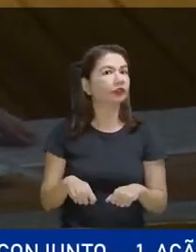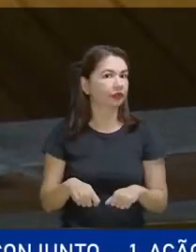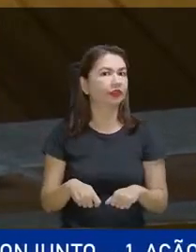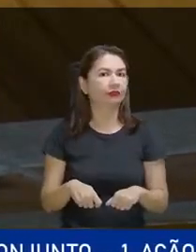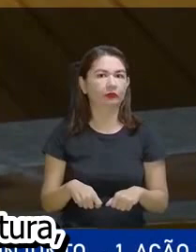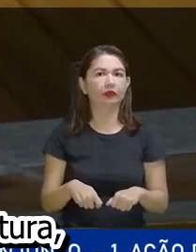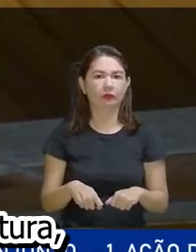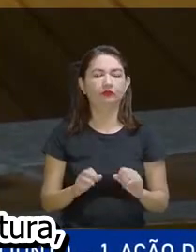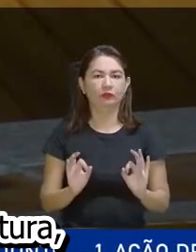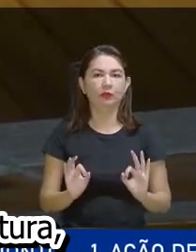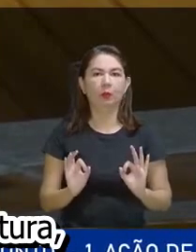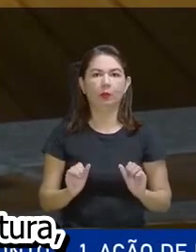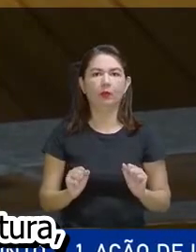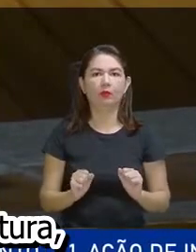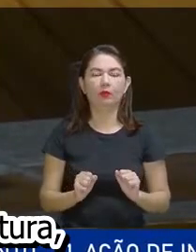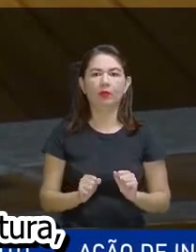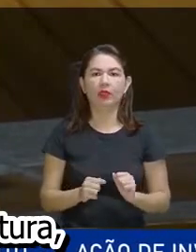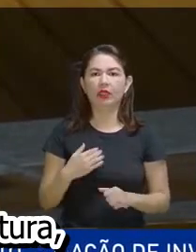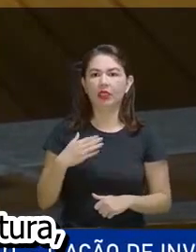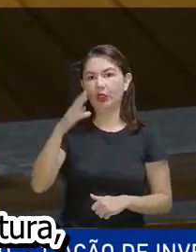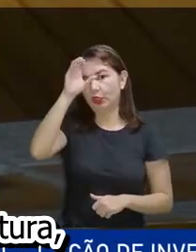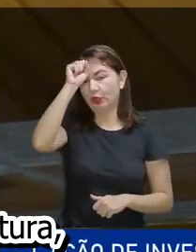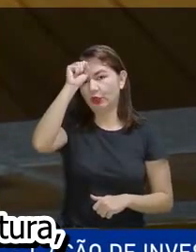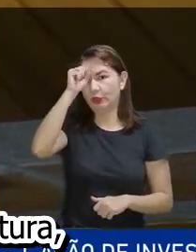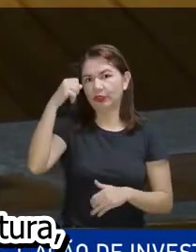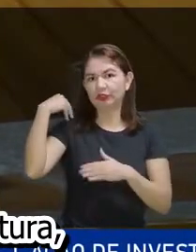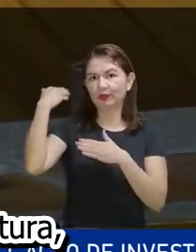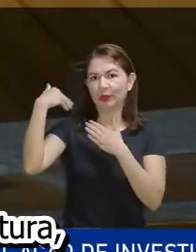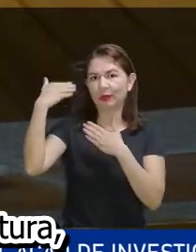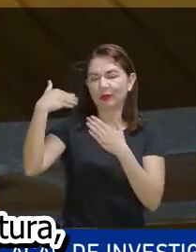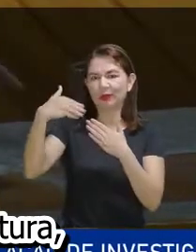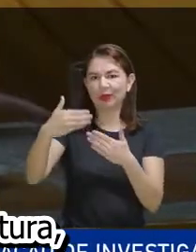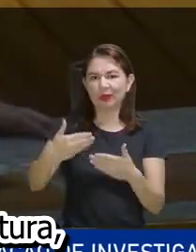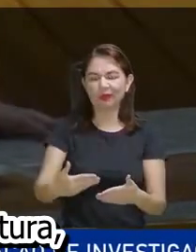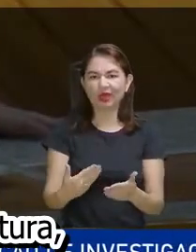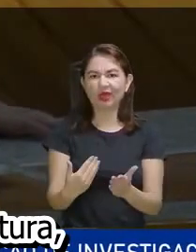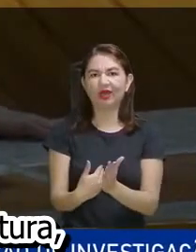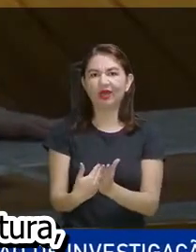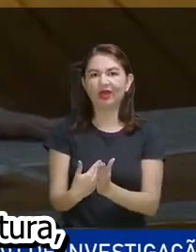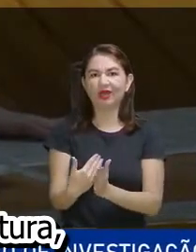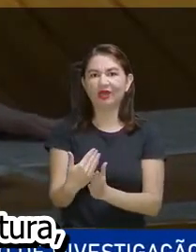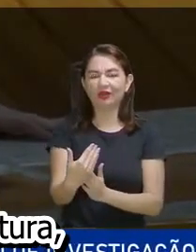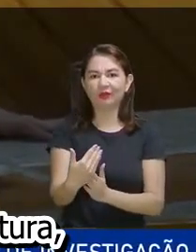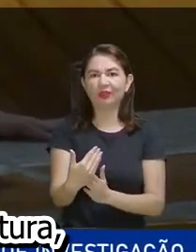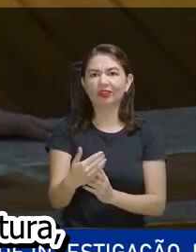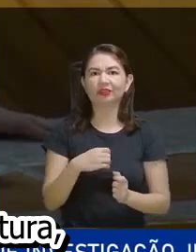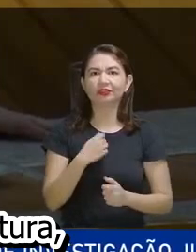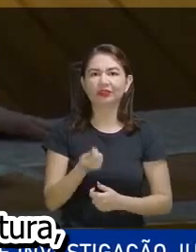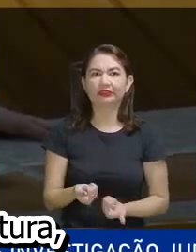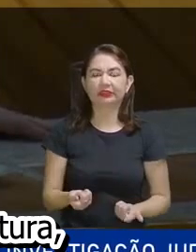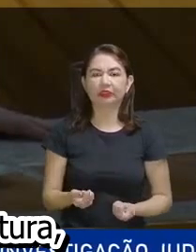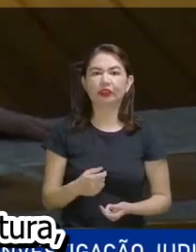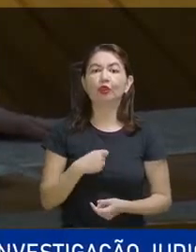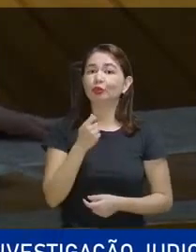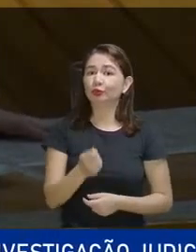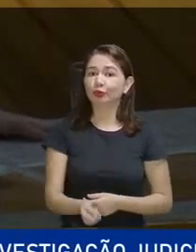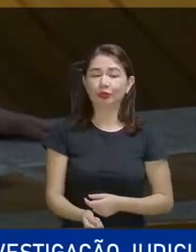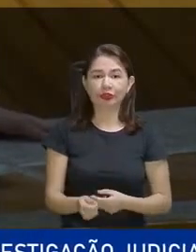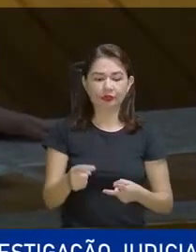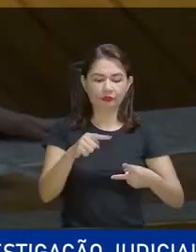não desconheço. Eu aprendi desde cedo, quando eu optei pela magistratura, que um juiz não deve ser duas coisas na